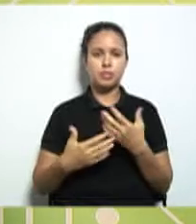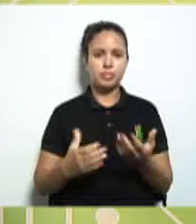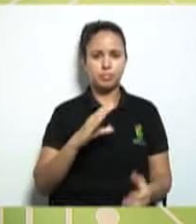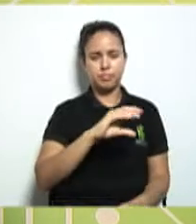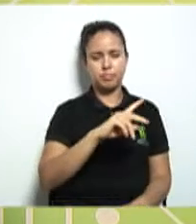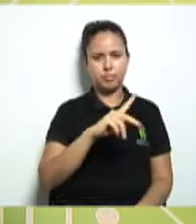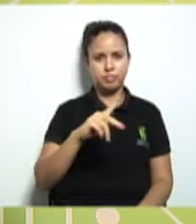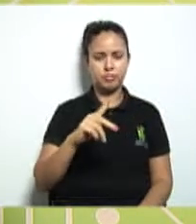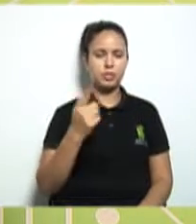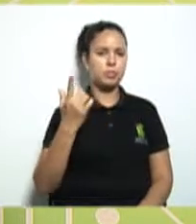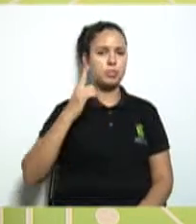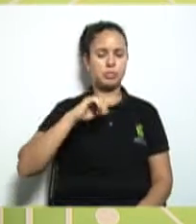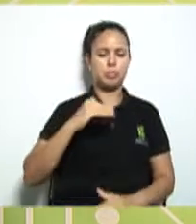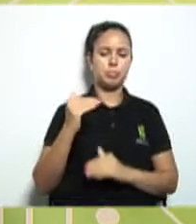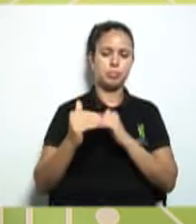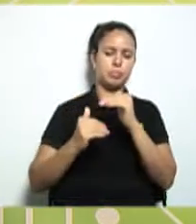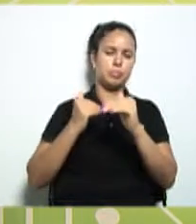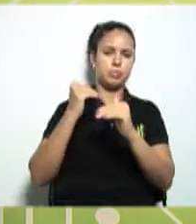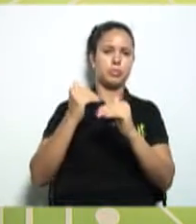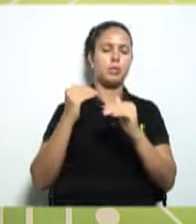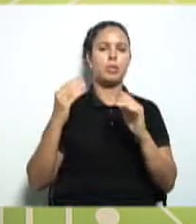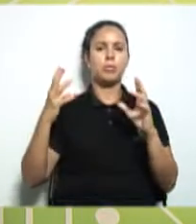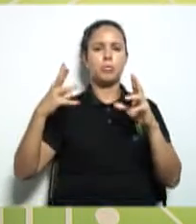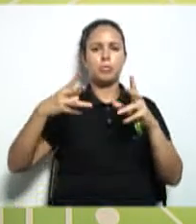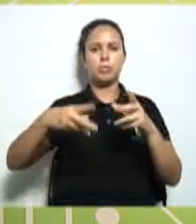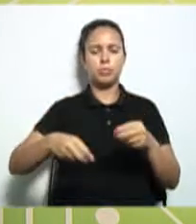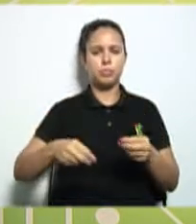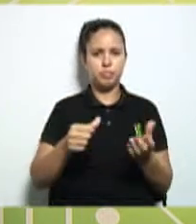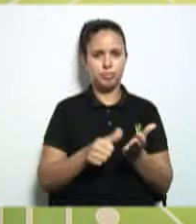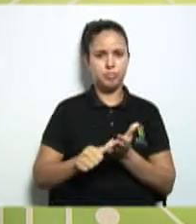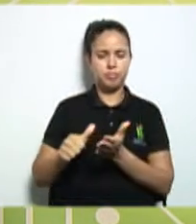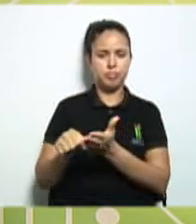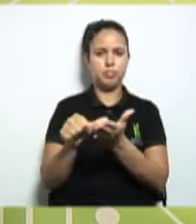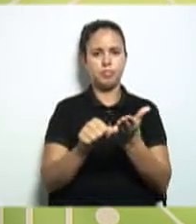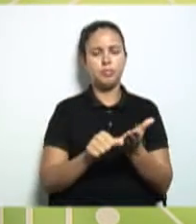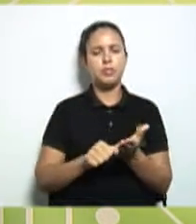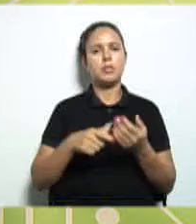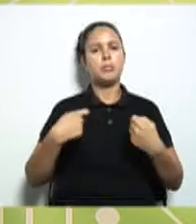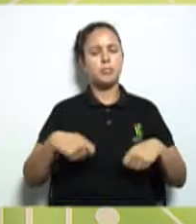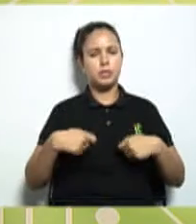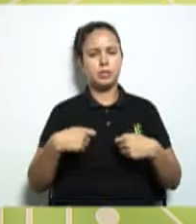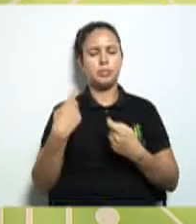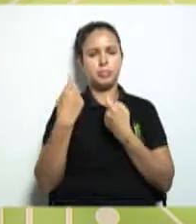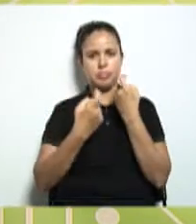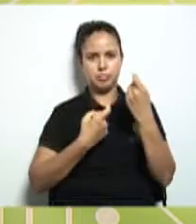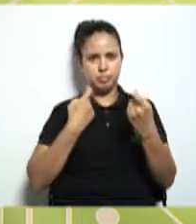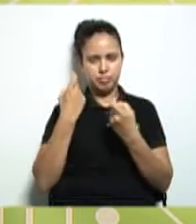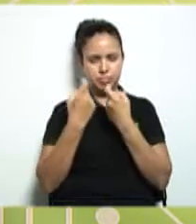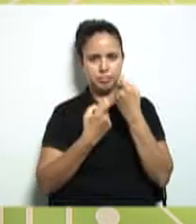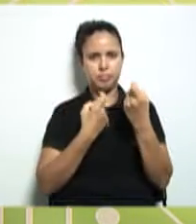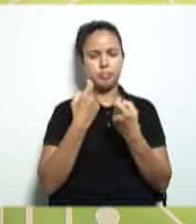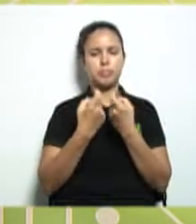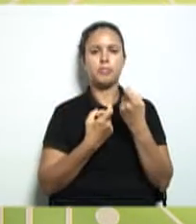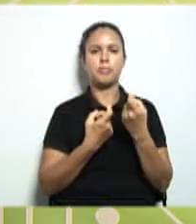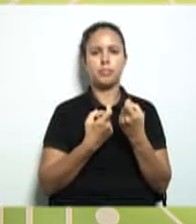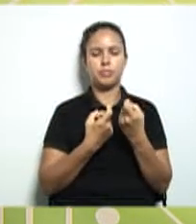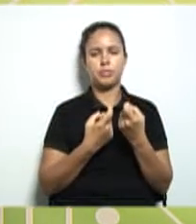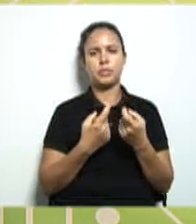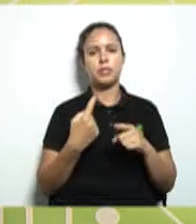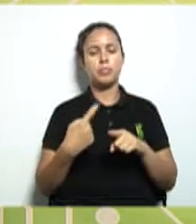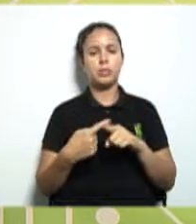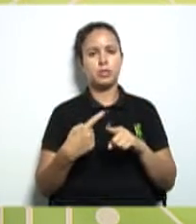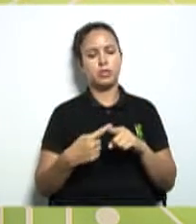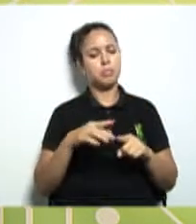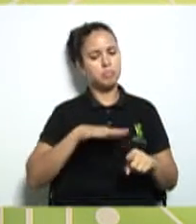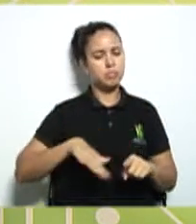resultado, então todos os seus cooperados, eles precisam ter essa preocupação aqui com essa cooperativa, porque eles são